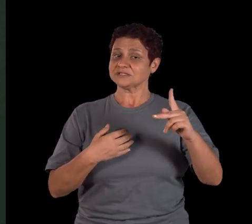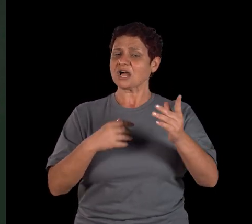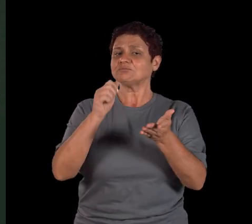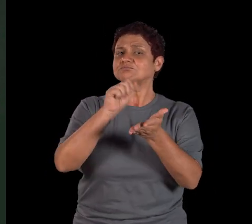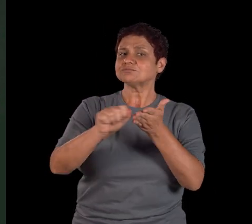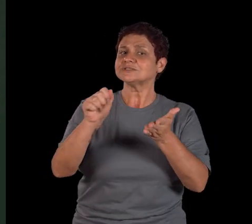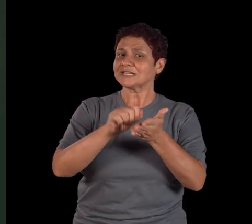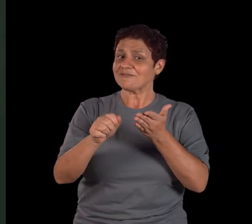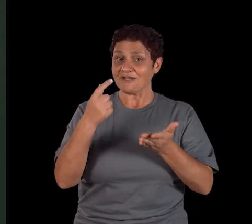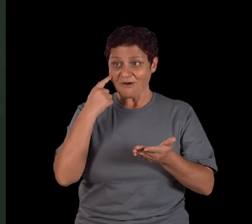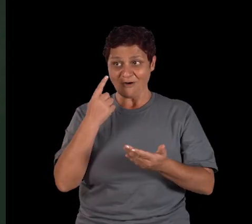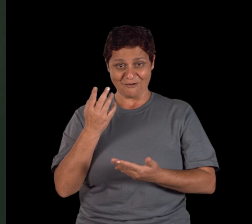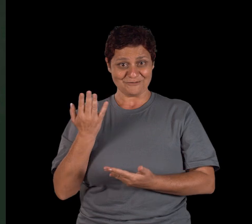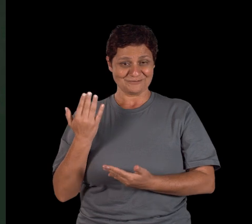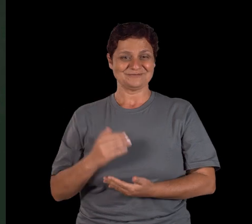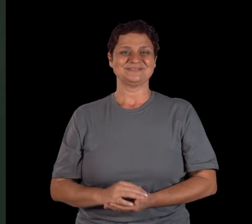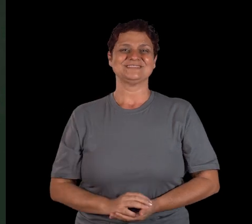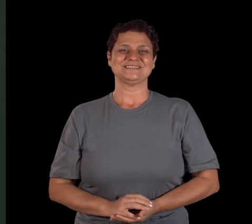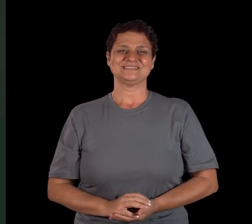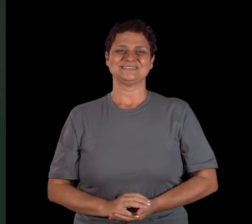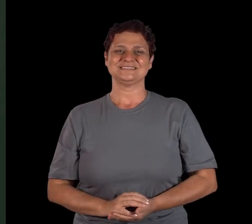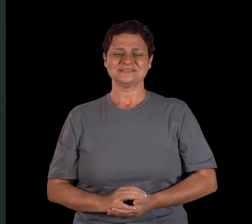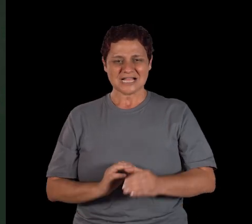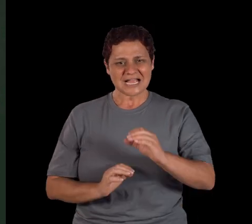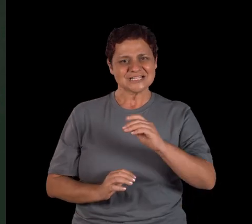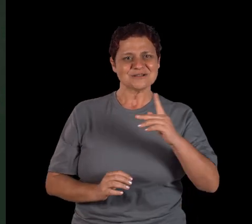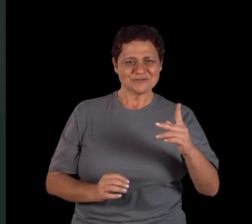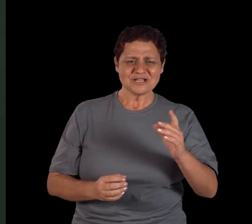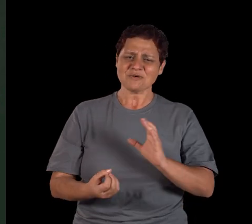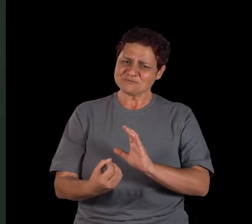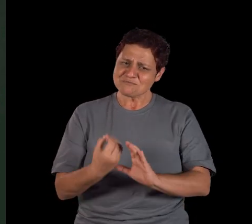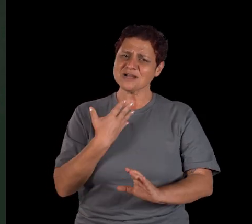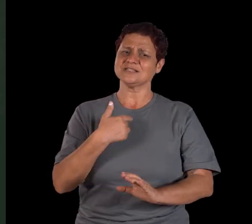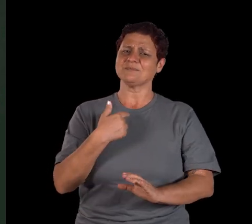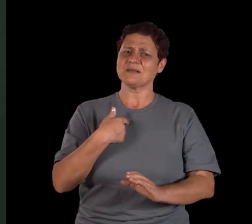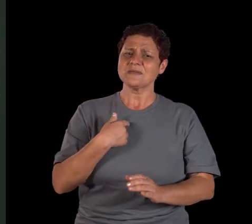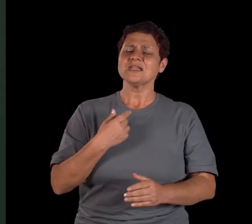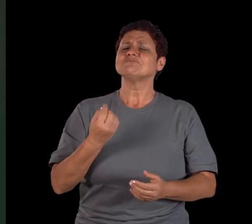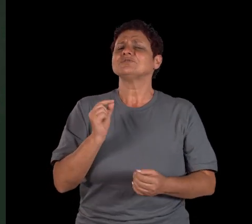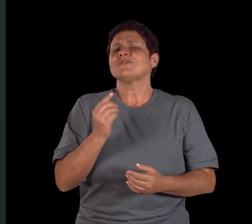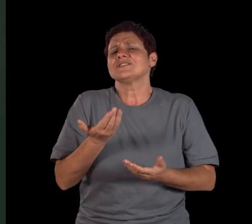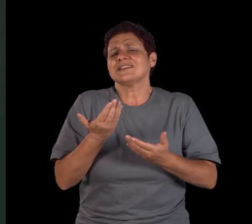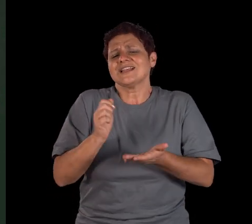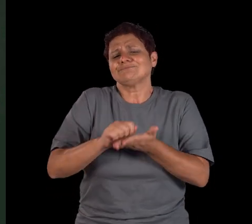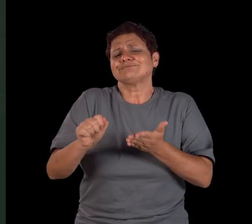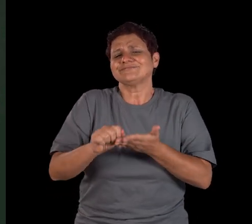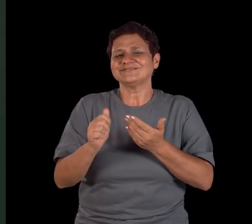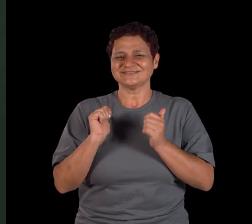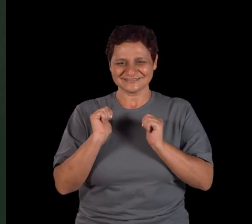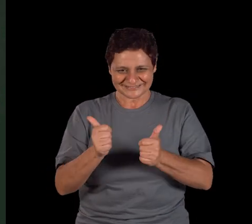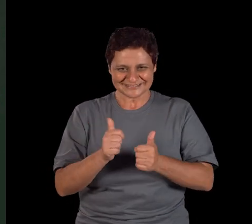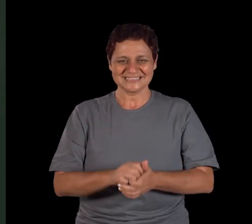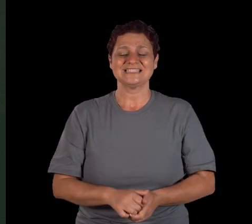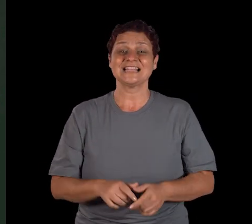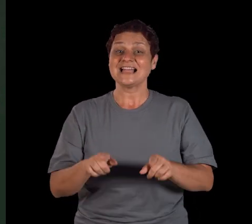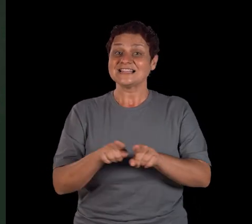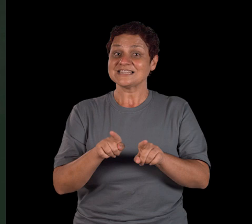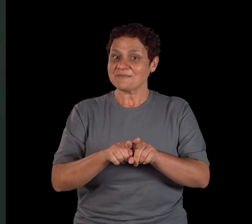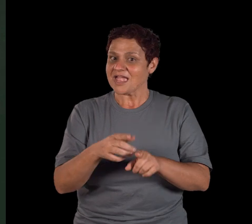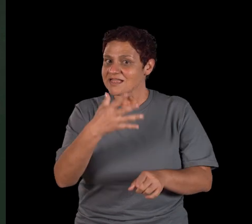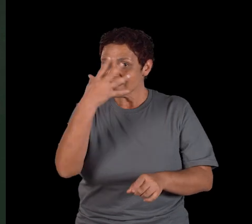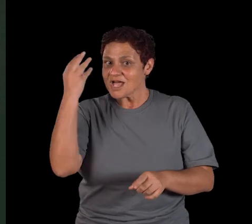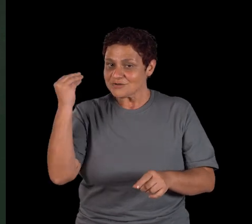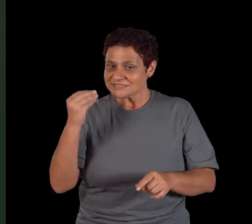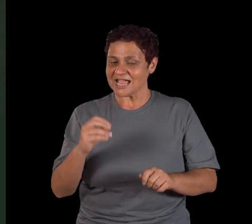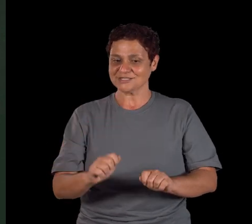pra nós de novo, hein, produção? Vai da caixa postal, manda seu recadinho, manda sua prova, qualquer coisa aí. Tamo junto, certo? Outra coisa, não esquece